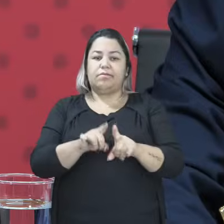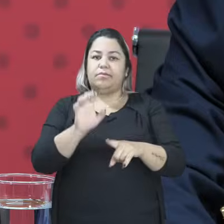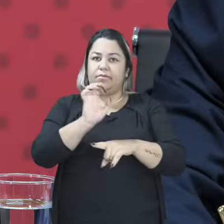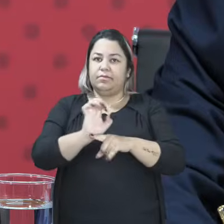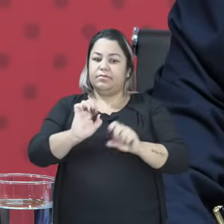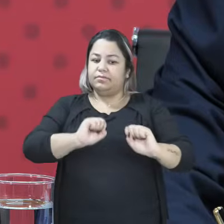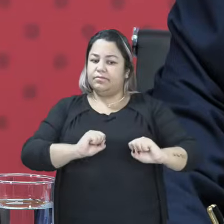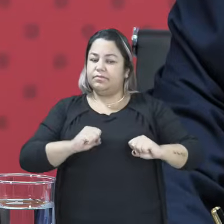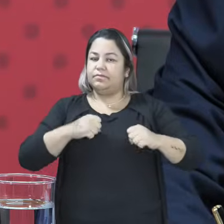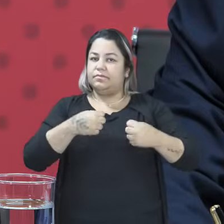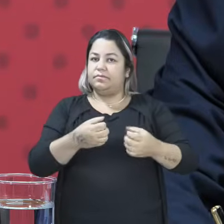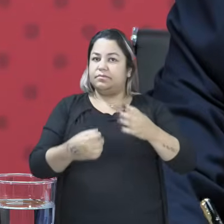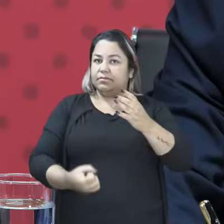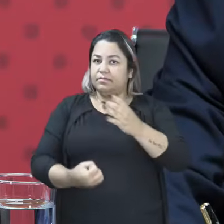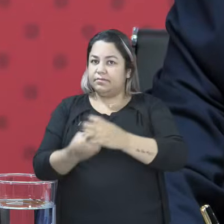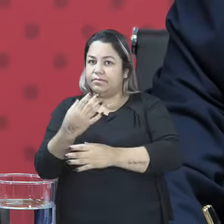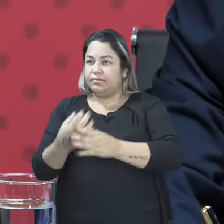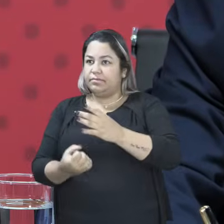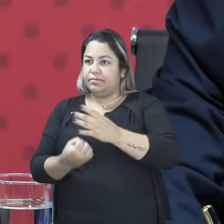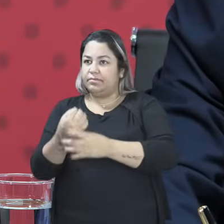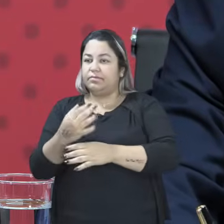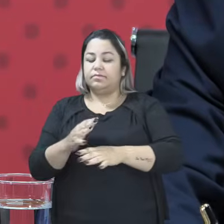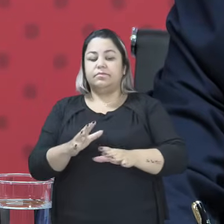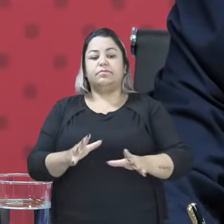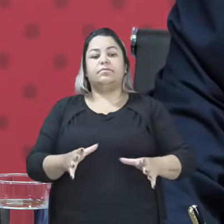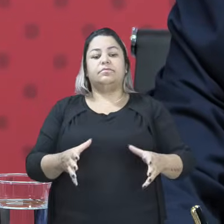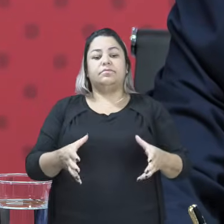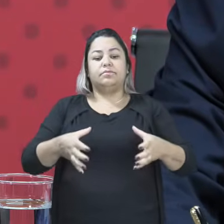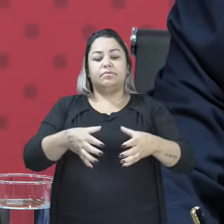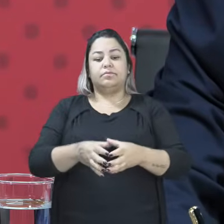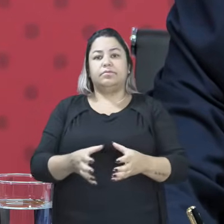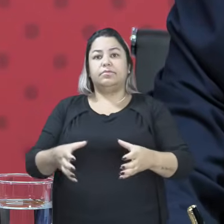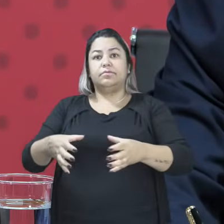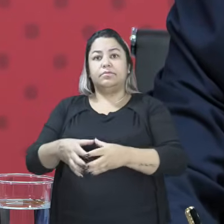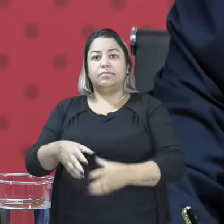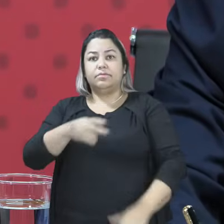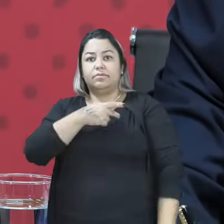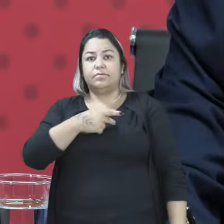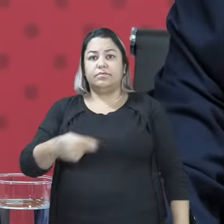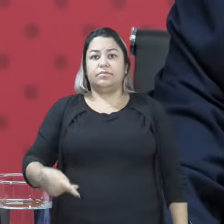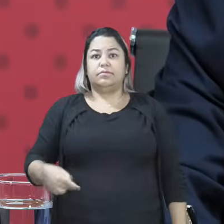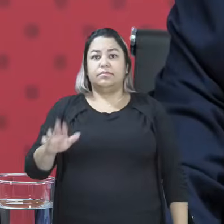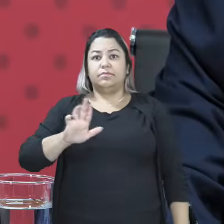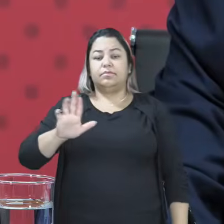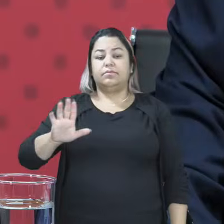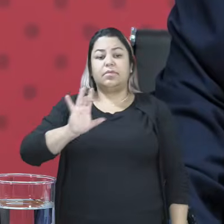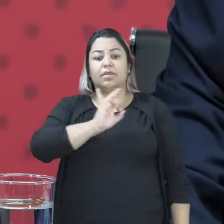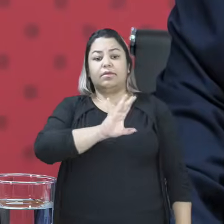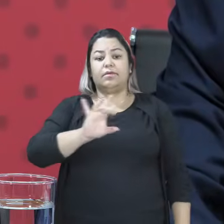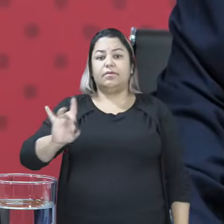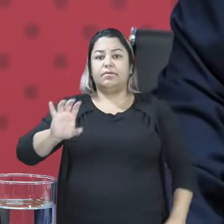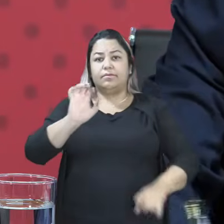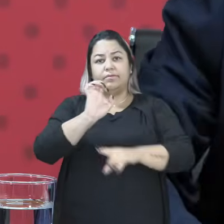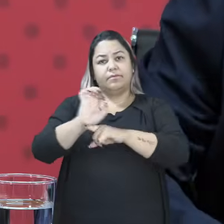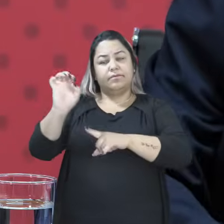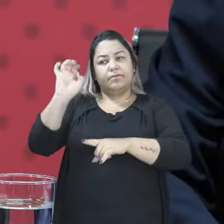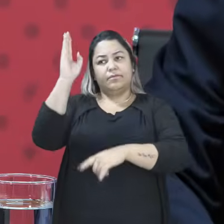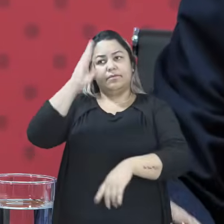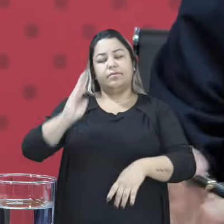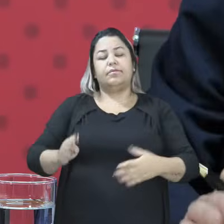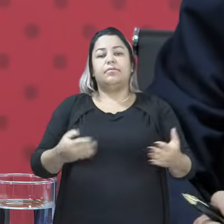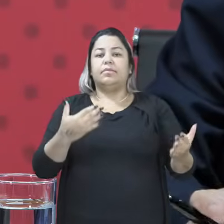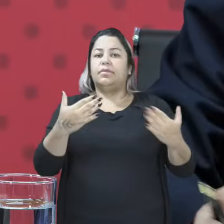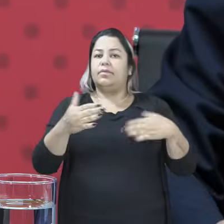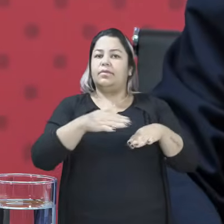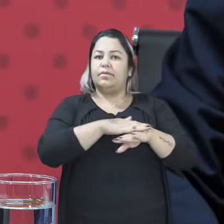de montar palanques fortes para o presidente Lula em cada estado brasileiro, mas claro, dialogando com os